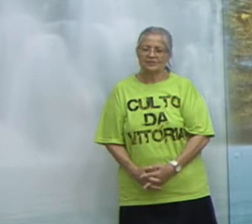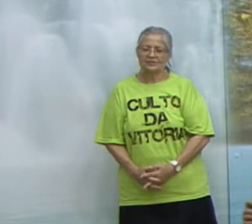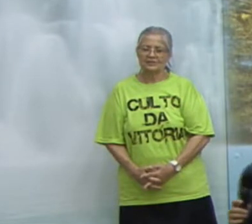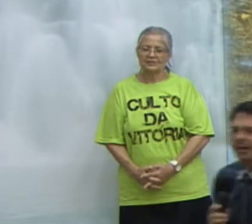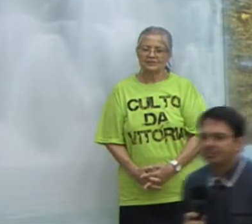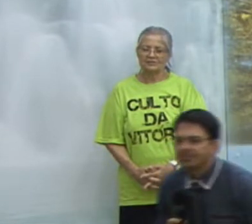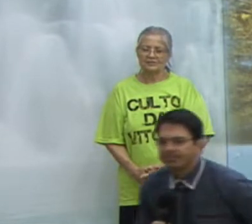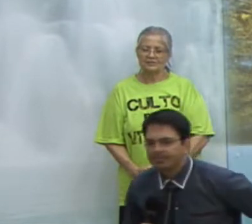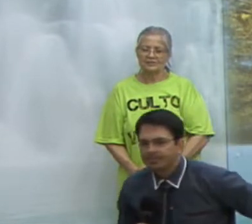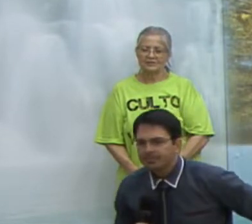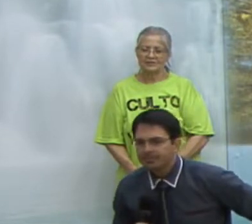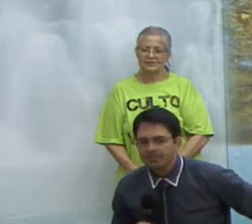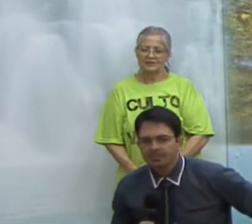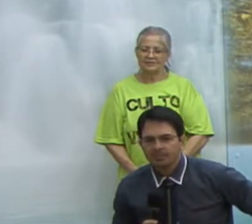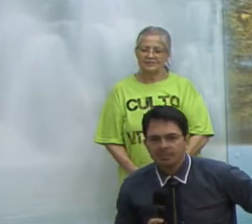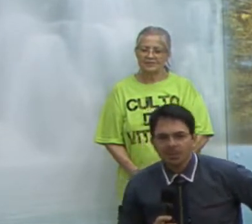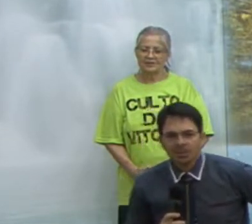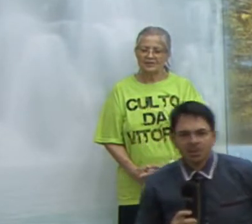Glória!